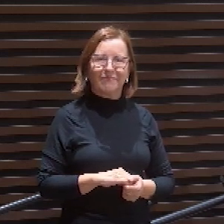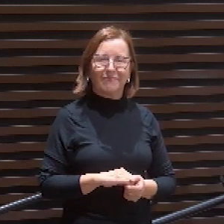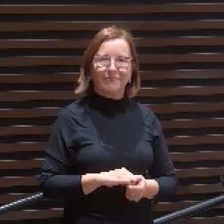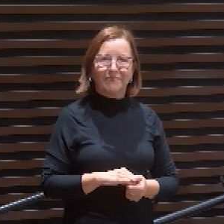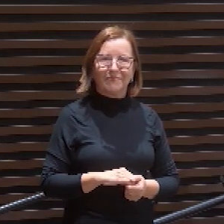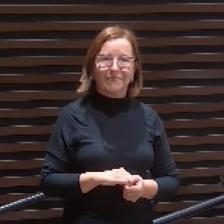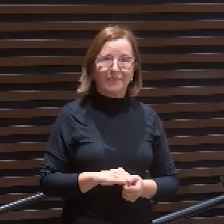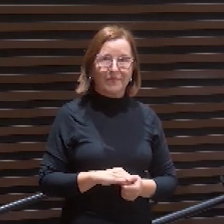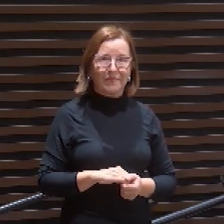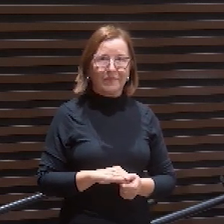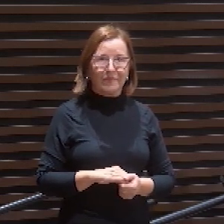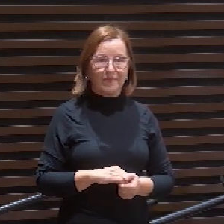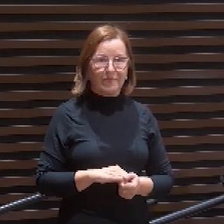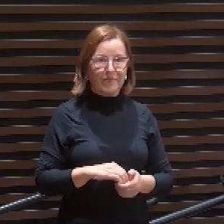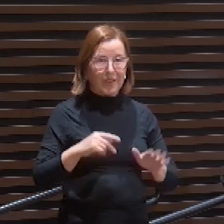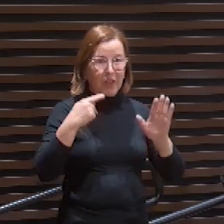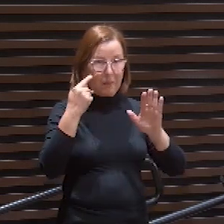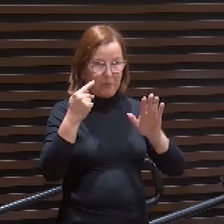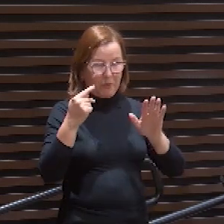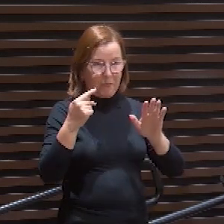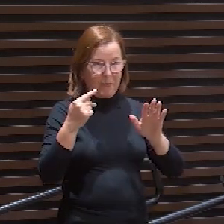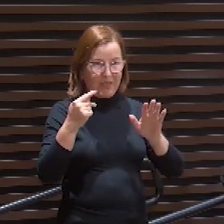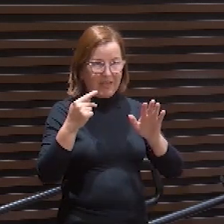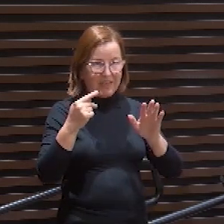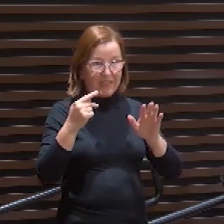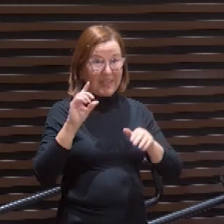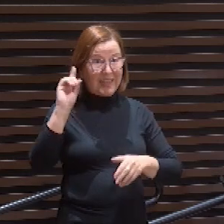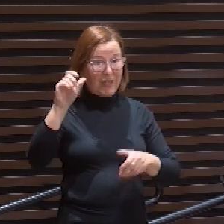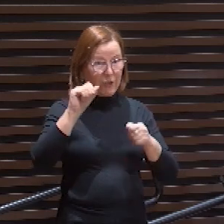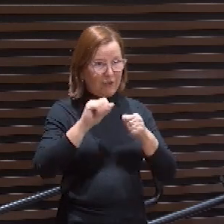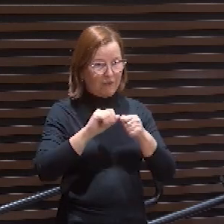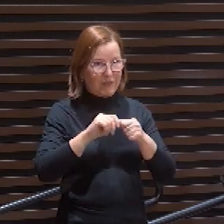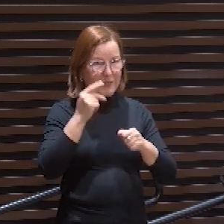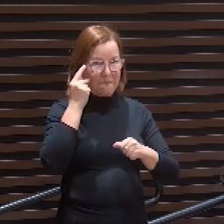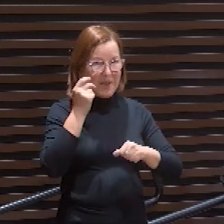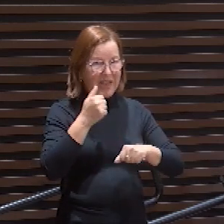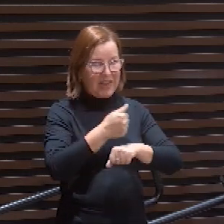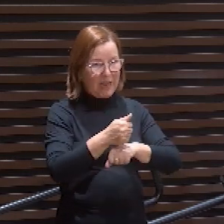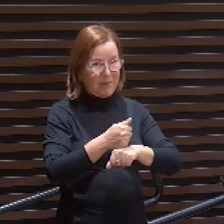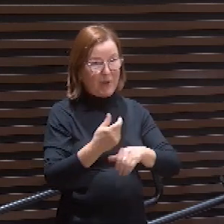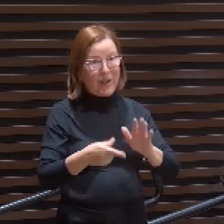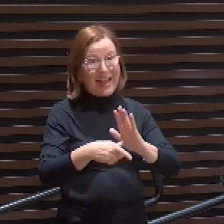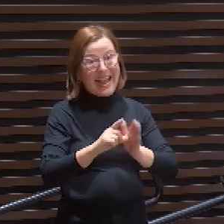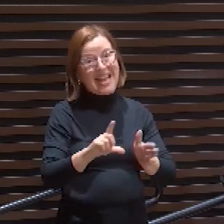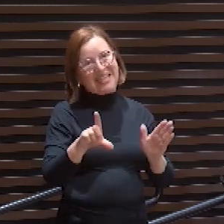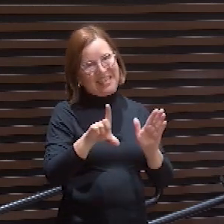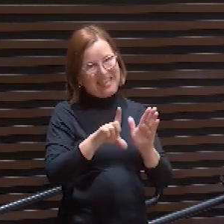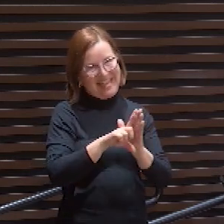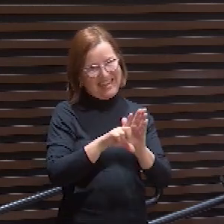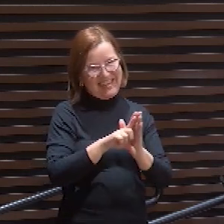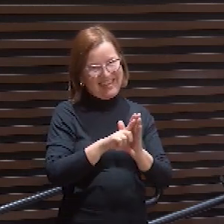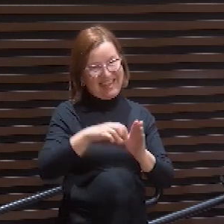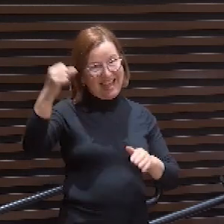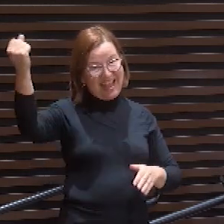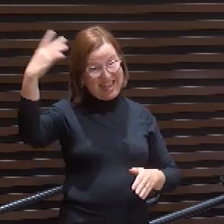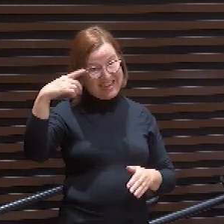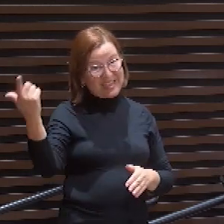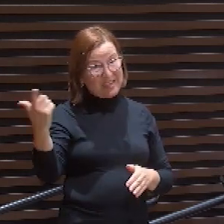A promessa está antes da lei. A graça está antes da lei.